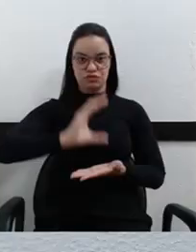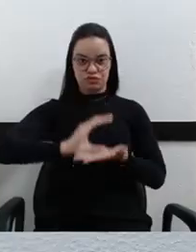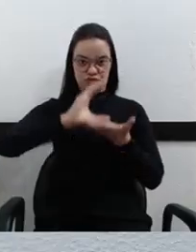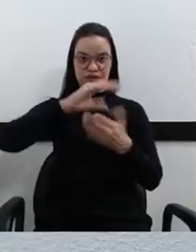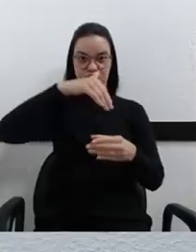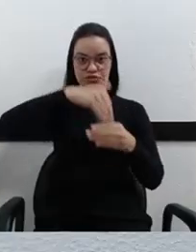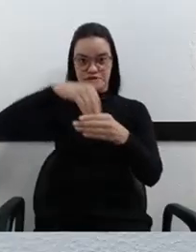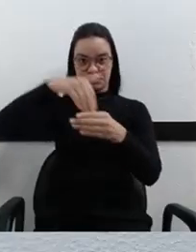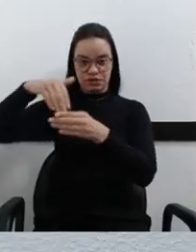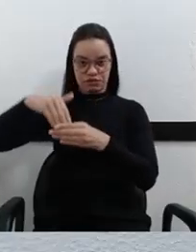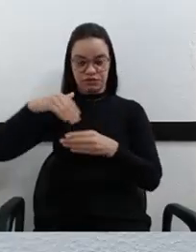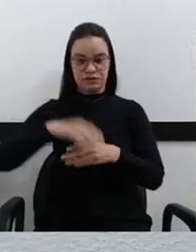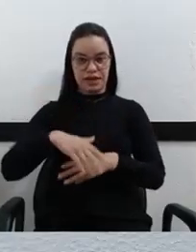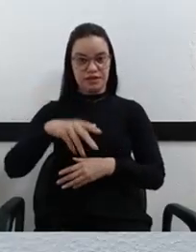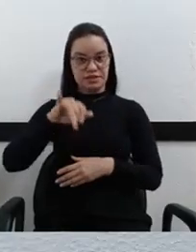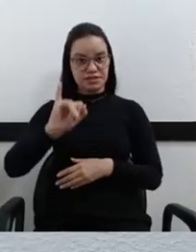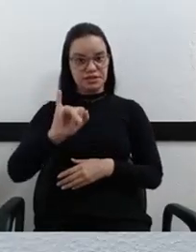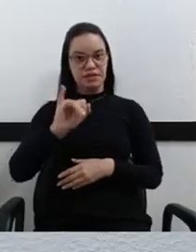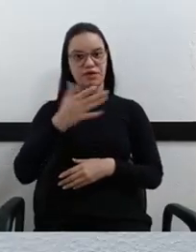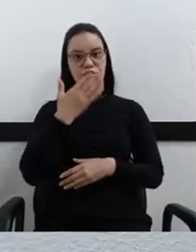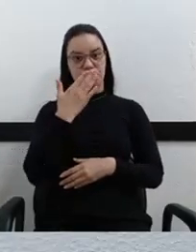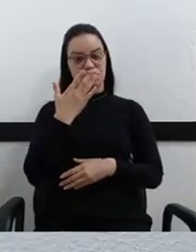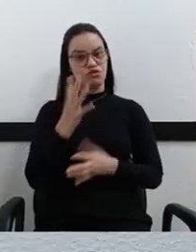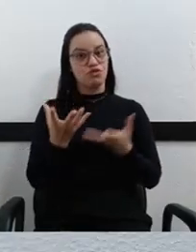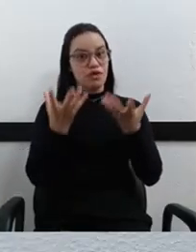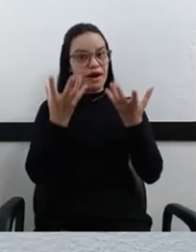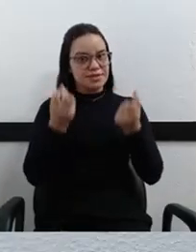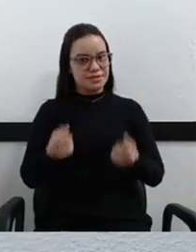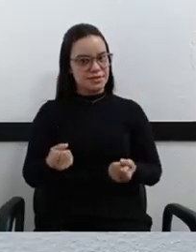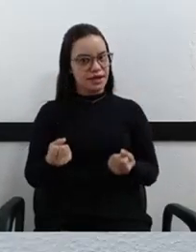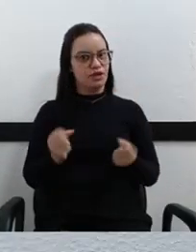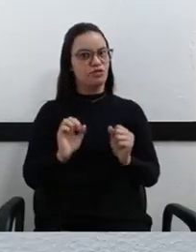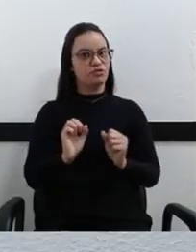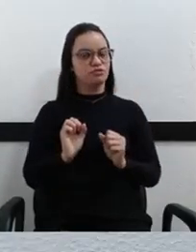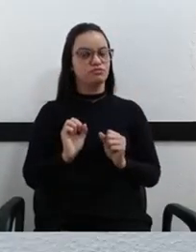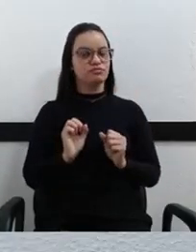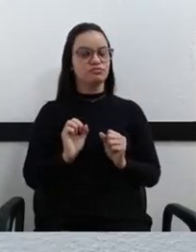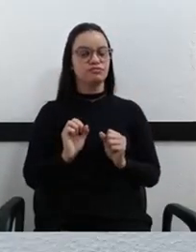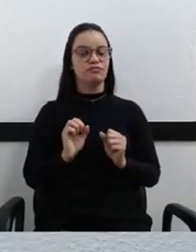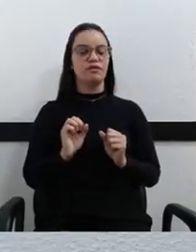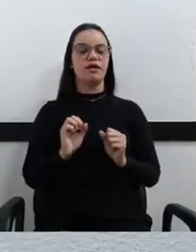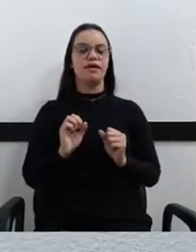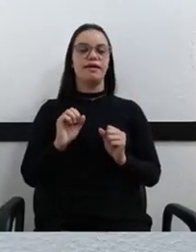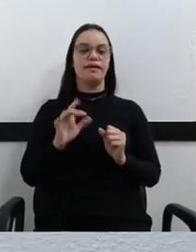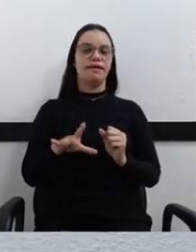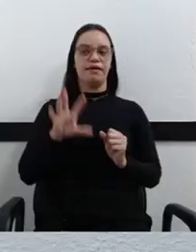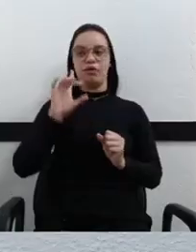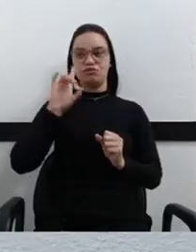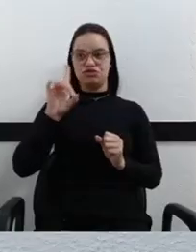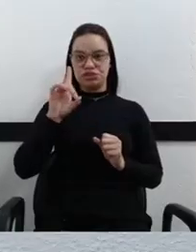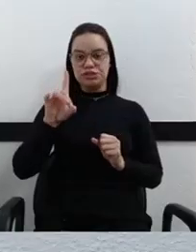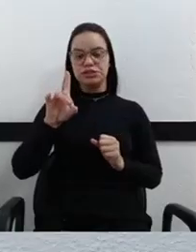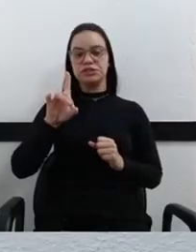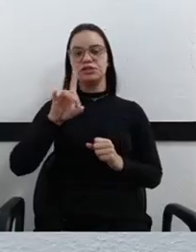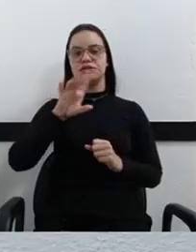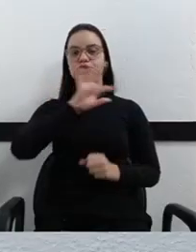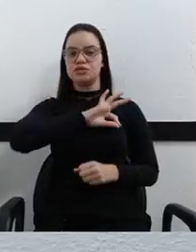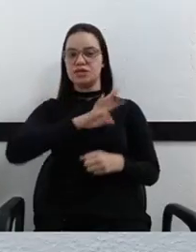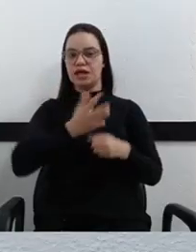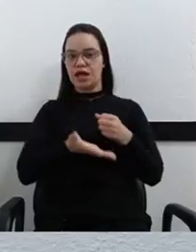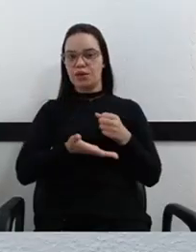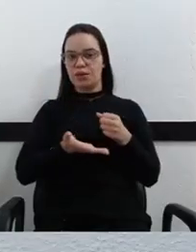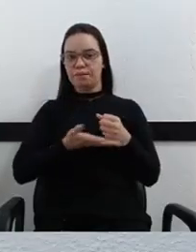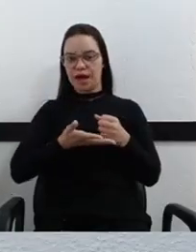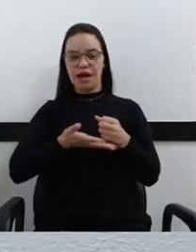votarem, caso esse pedido então seja acolhido, a data, né, o salário base, né,